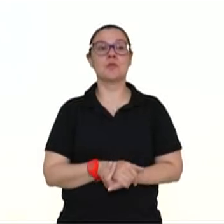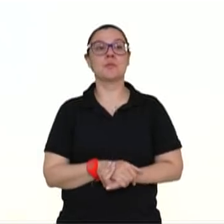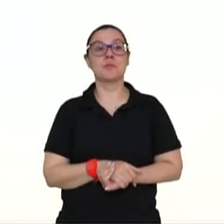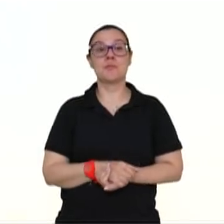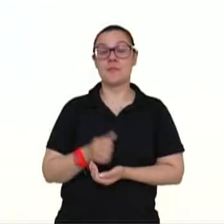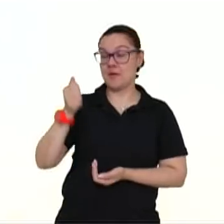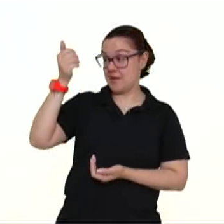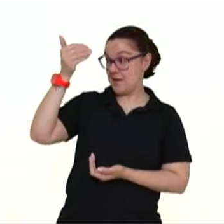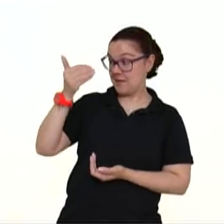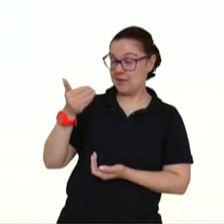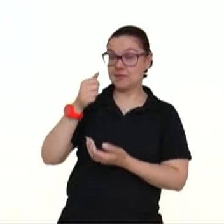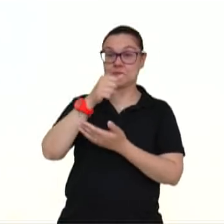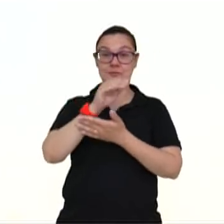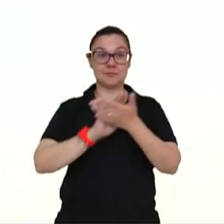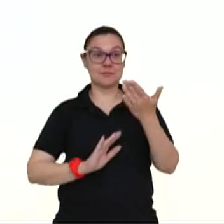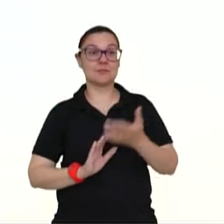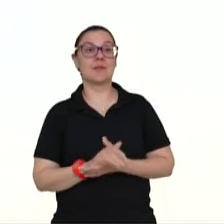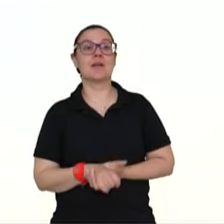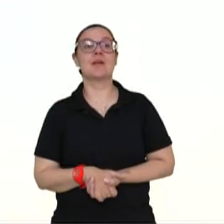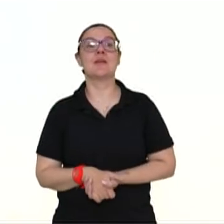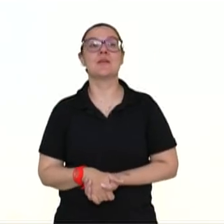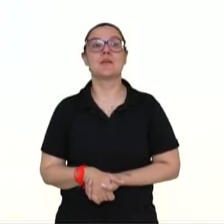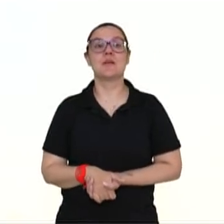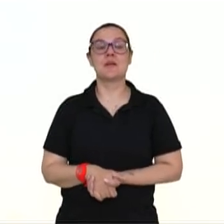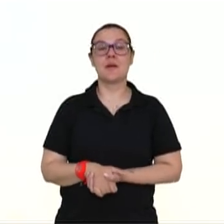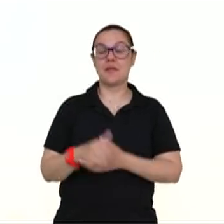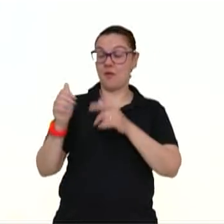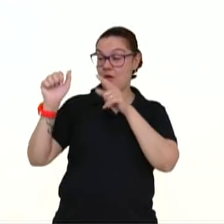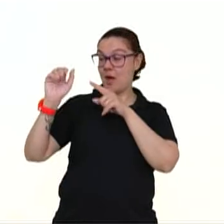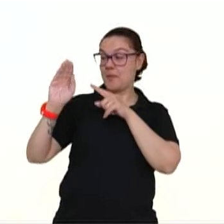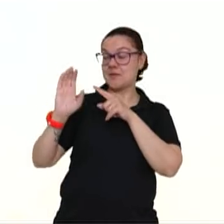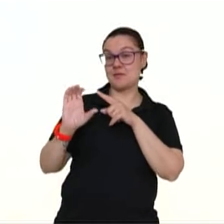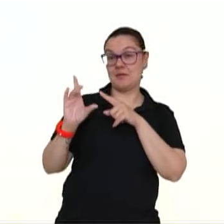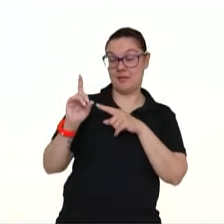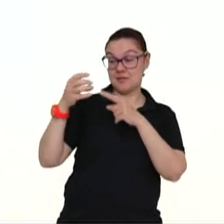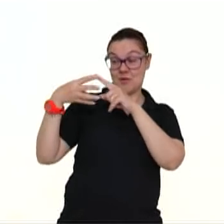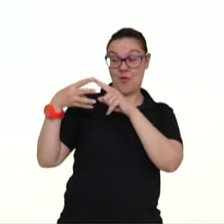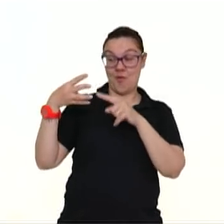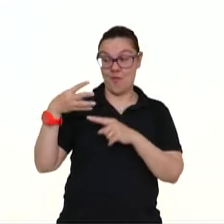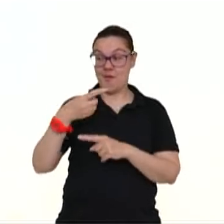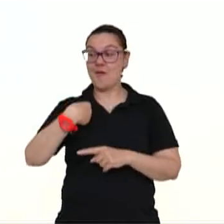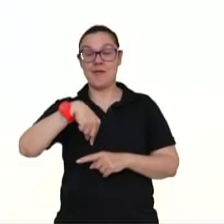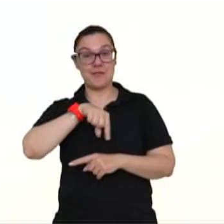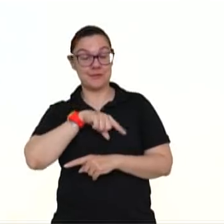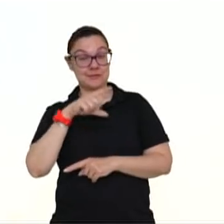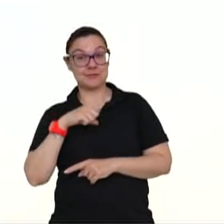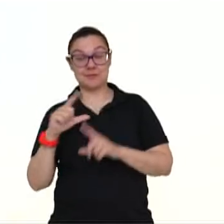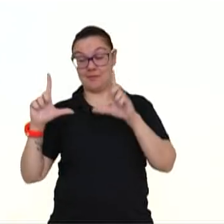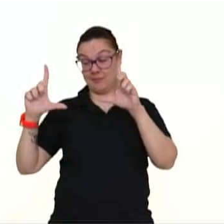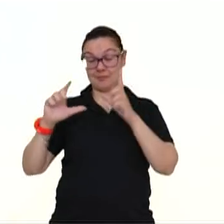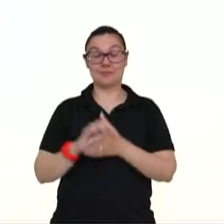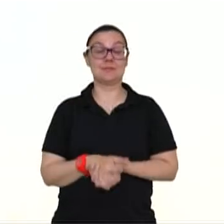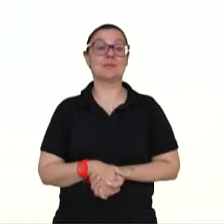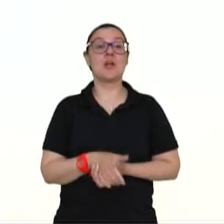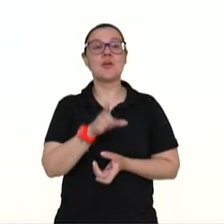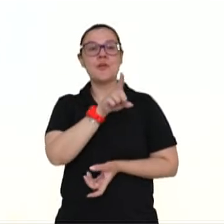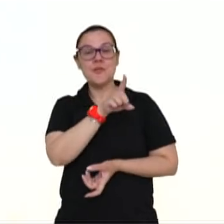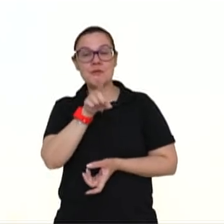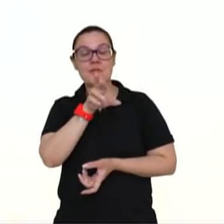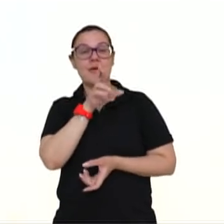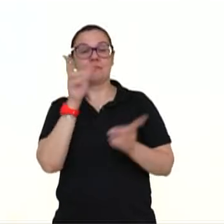neste exercícios, que são várias questões, são 4 questões que nós temos aqui na telinha, vocês